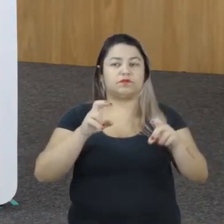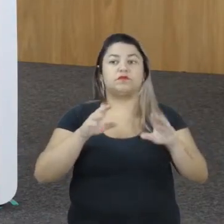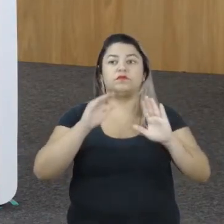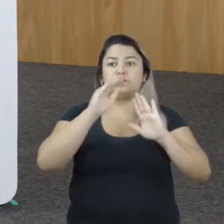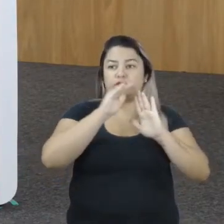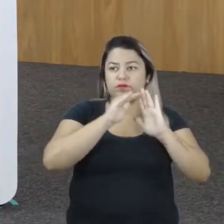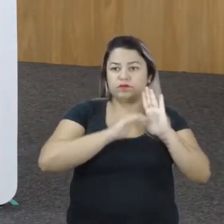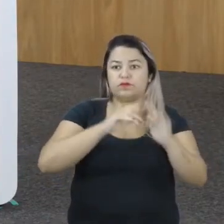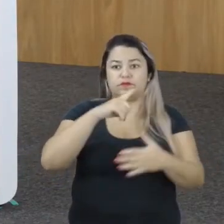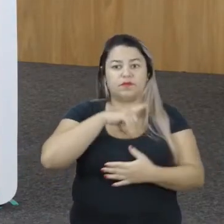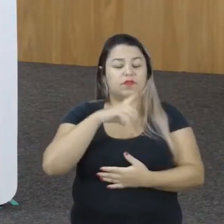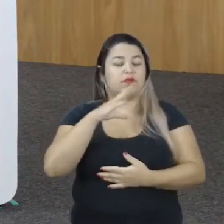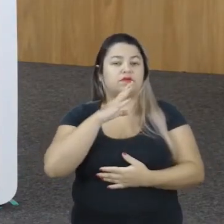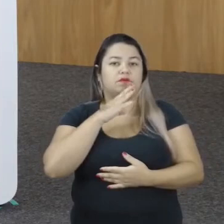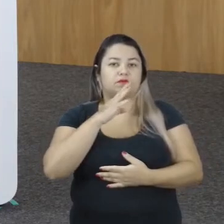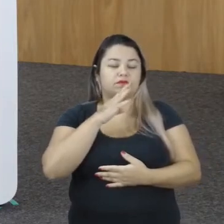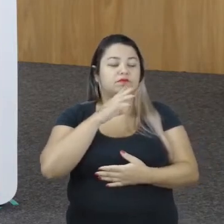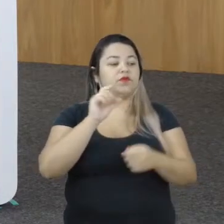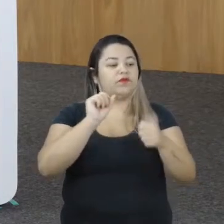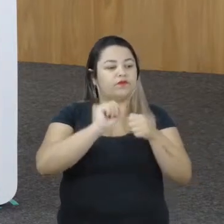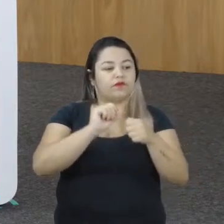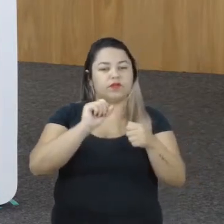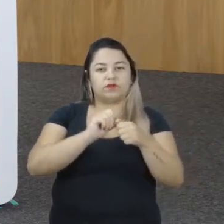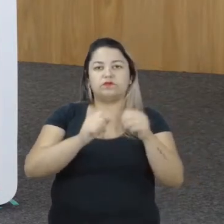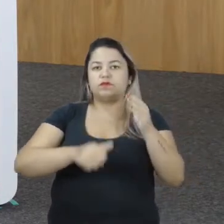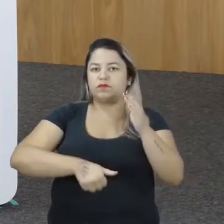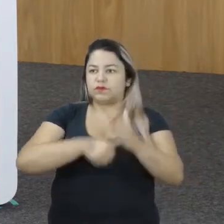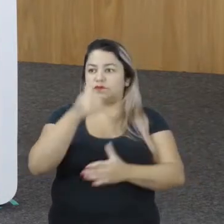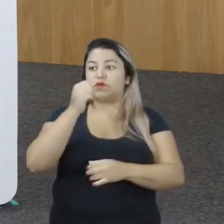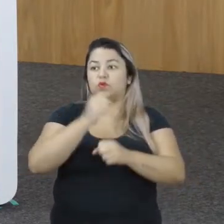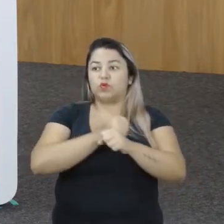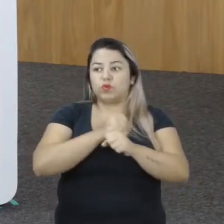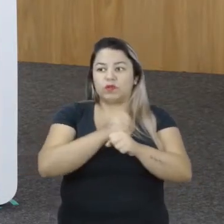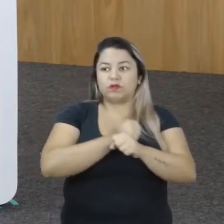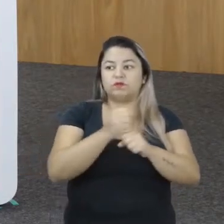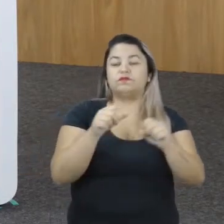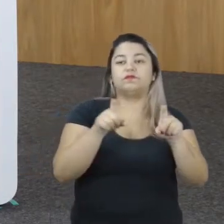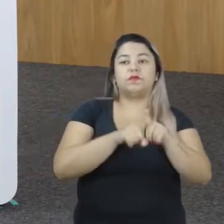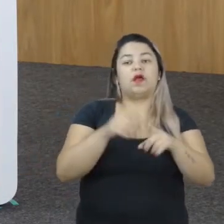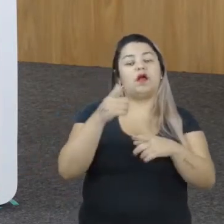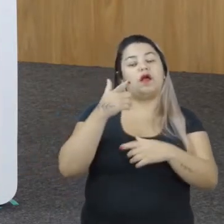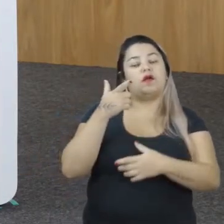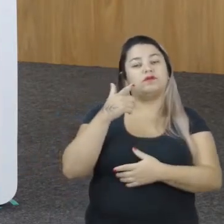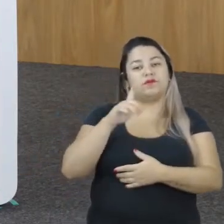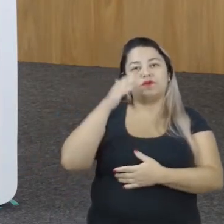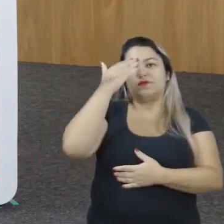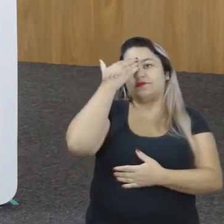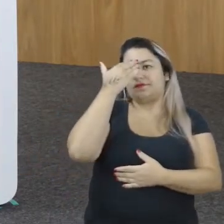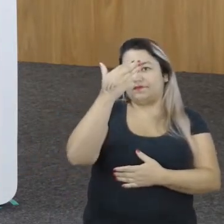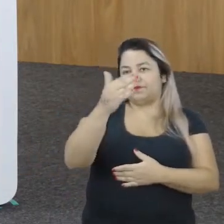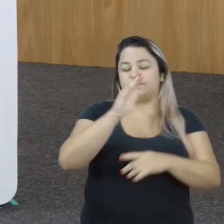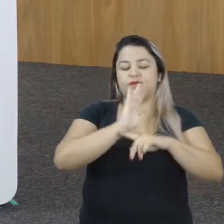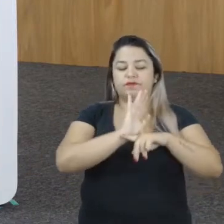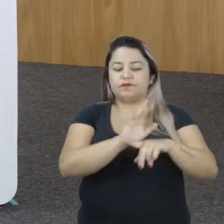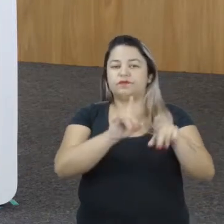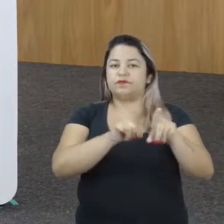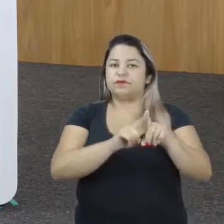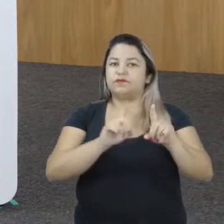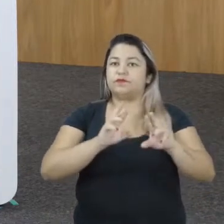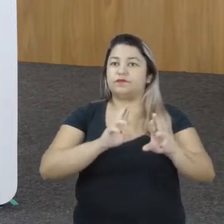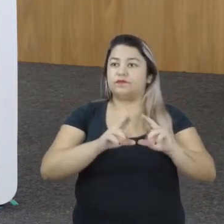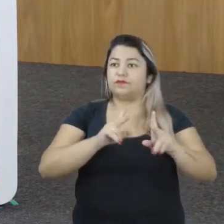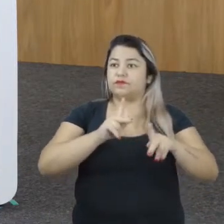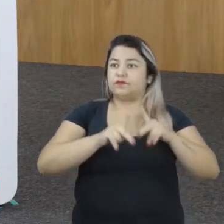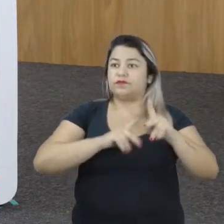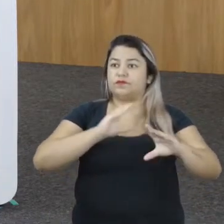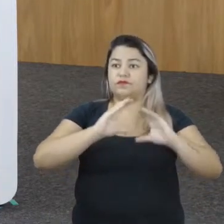enumerar e ter conhecimento do que foi feito nesse primeiro ano também. Eu agradeço mais uma vez sua participação, colaboração aqui com a gente da Rede Povo e